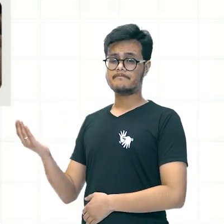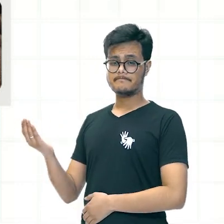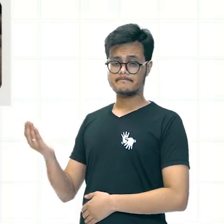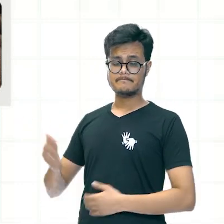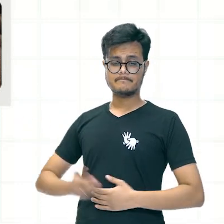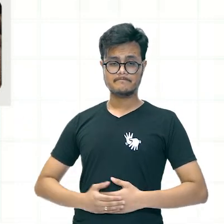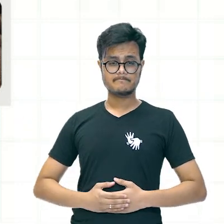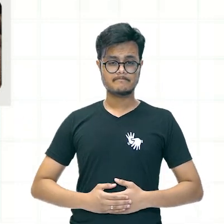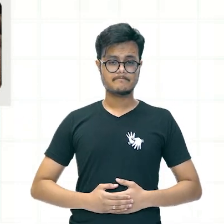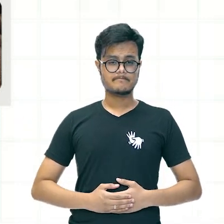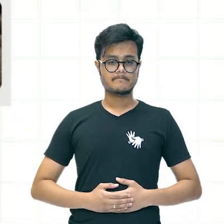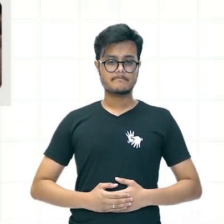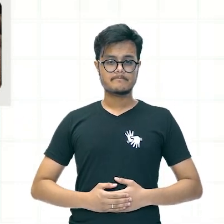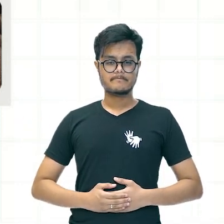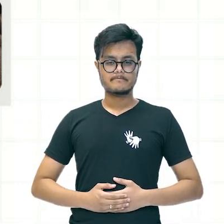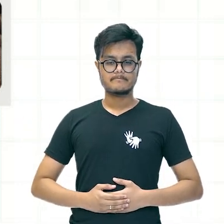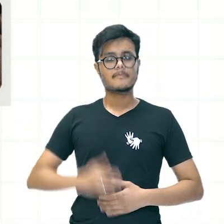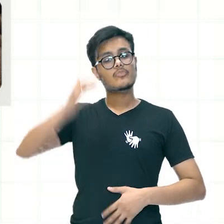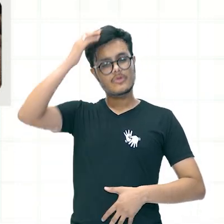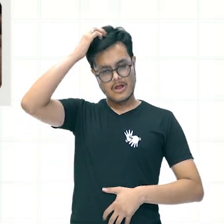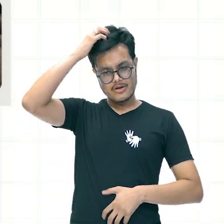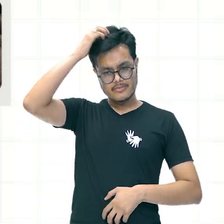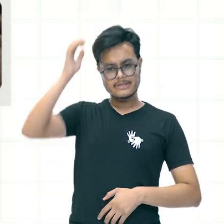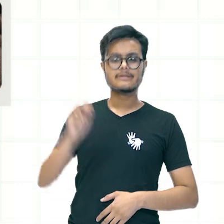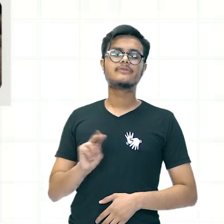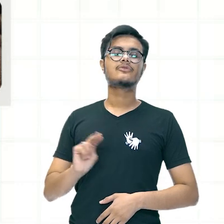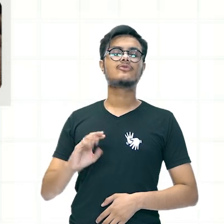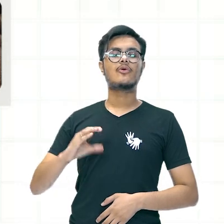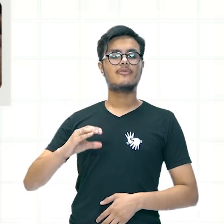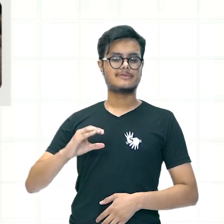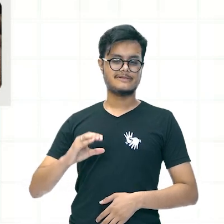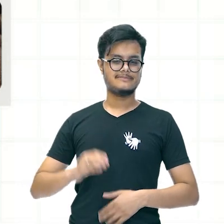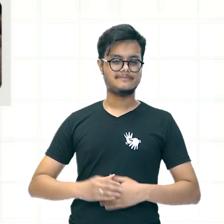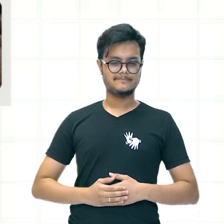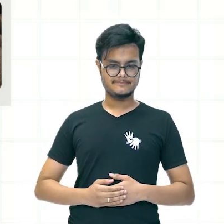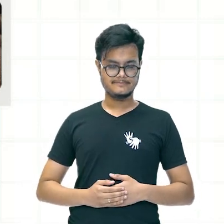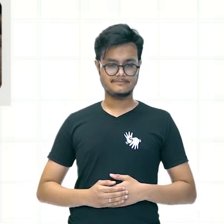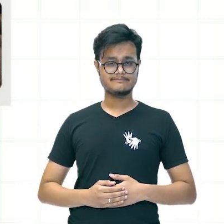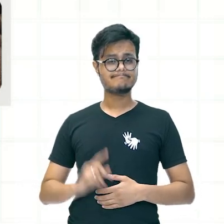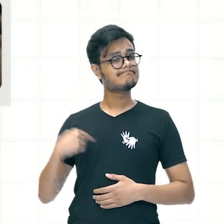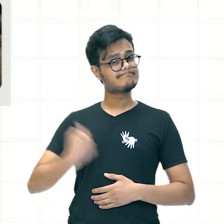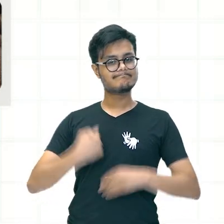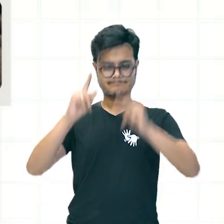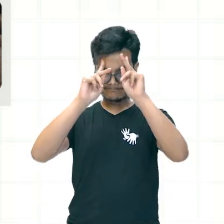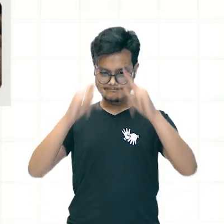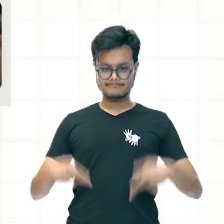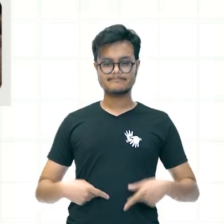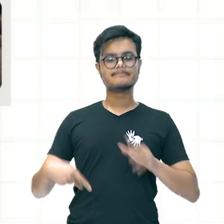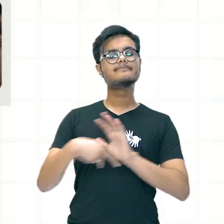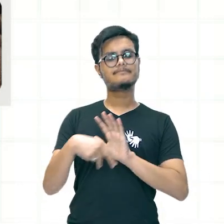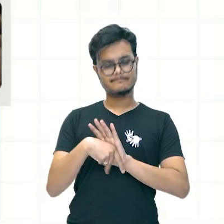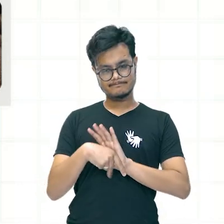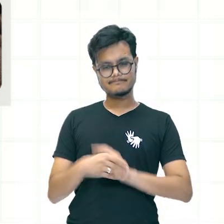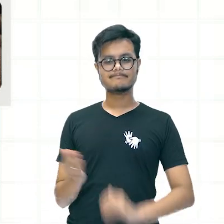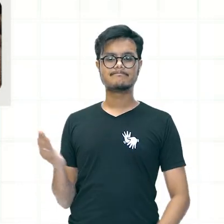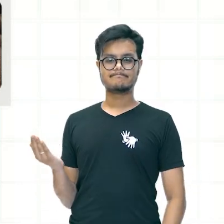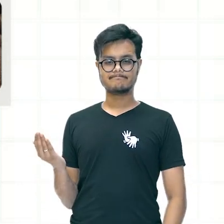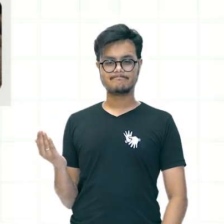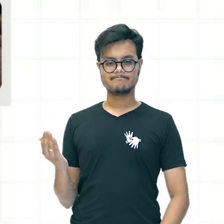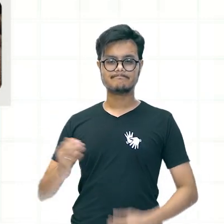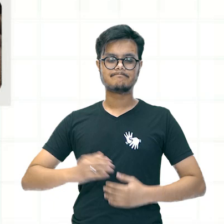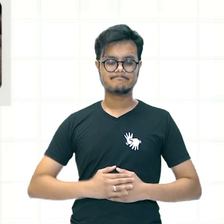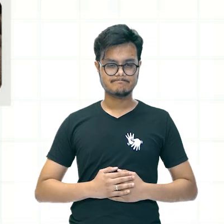macropomo. No caso desse chimpanzé é Pantroglodites e da nossa espécie humana é